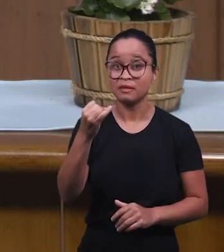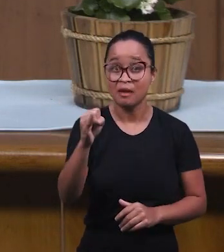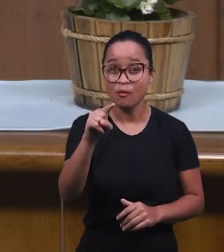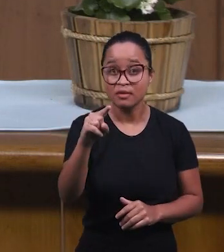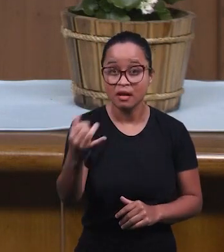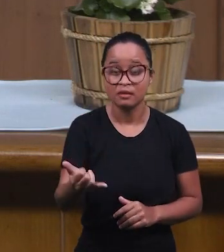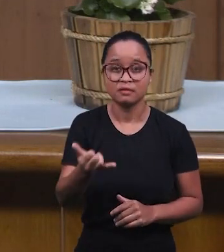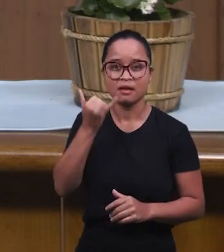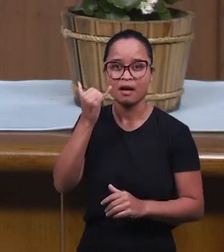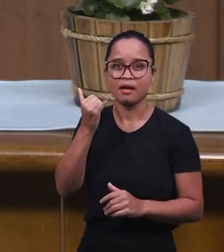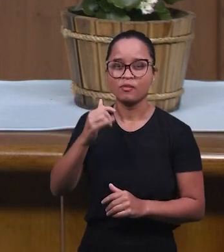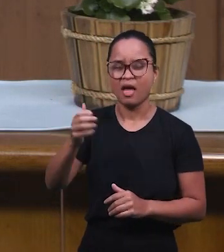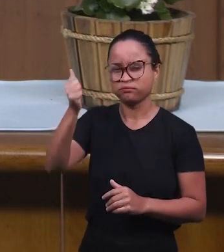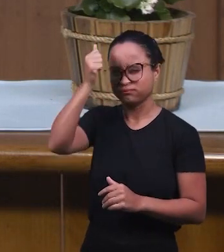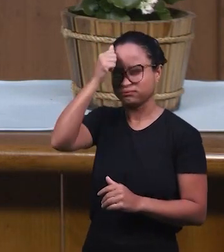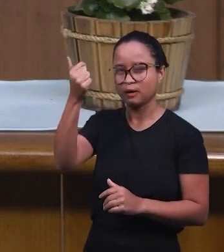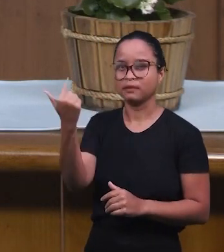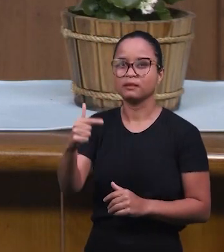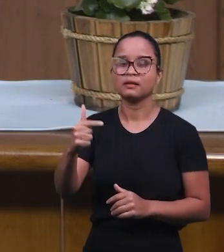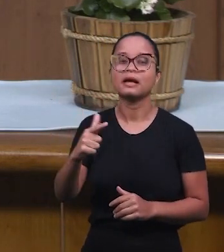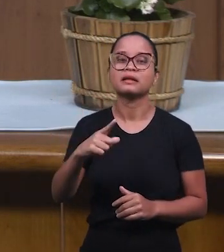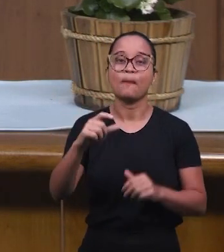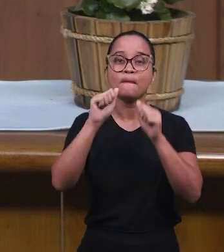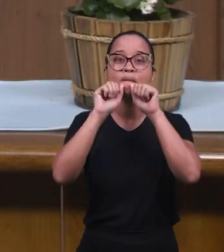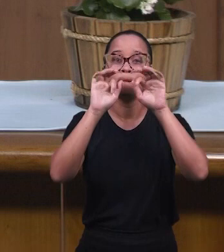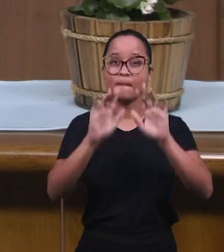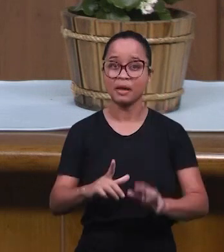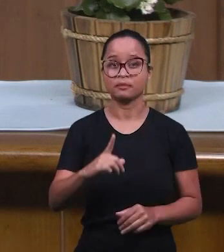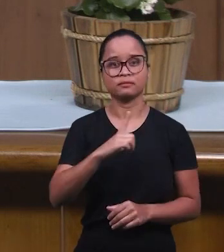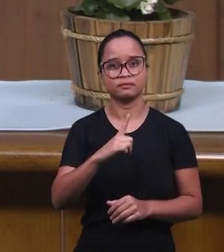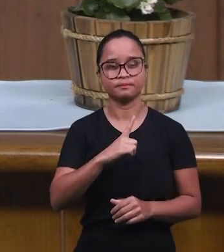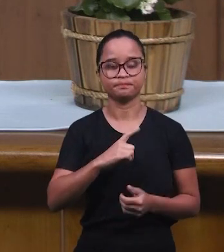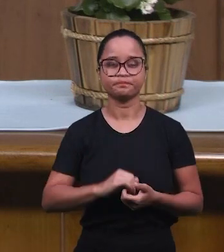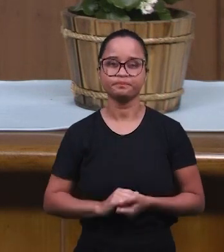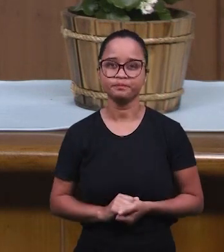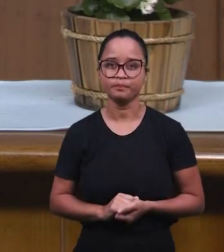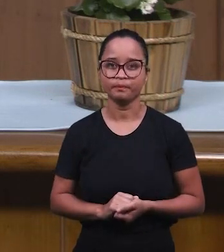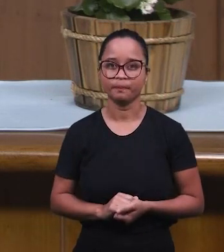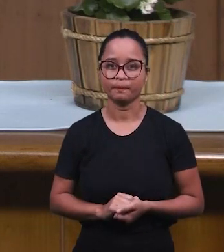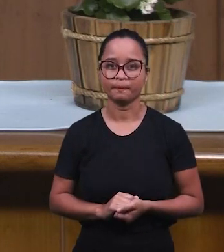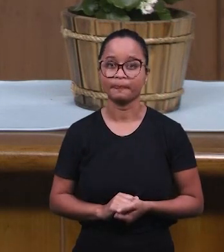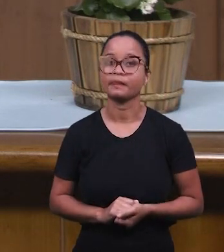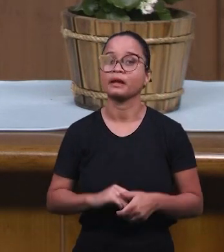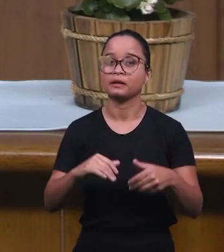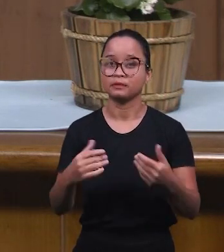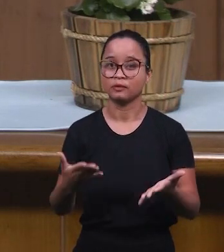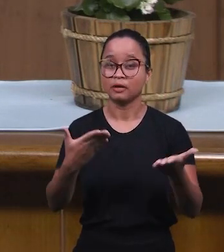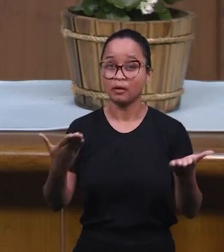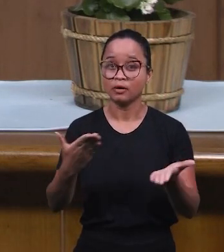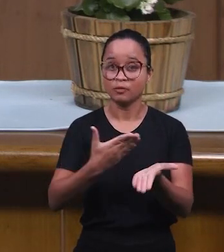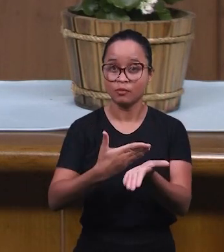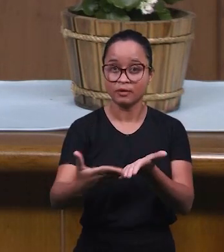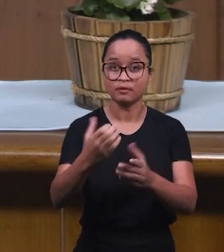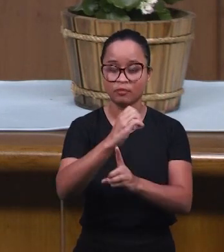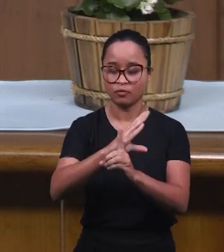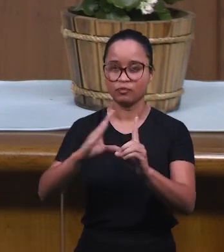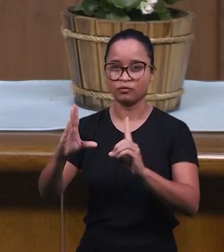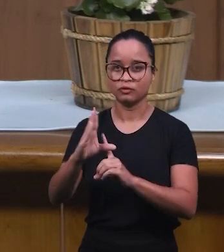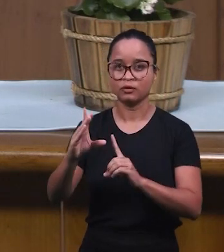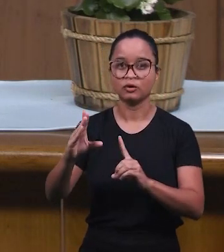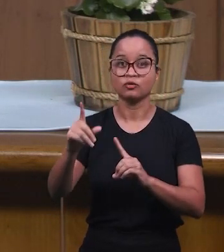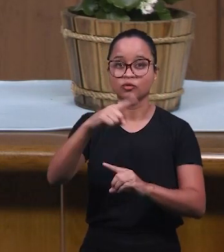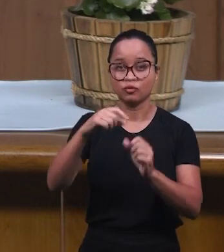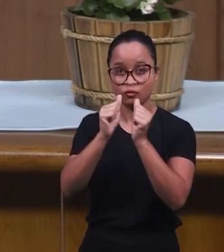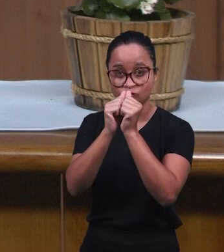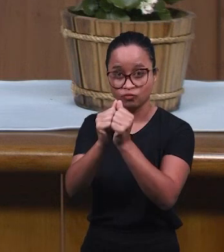ligar, eu tenho certeza que você não vai se arrepender e vai receber uma grande bênção. Agora nós vamos dar início ao culto e eu convido você a